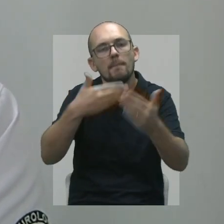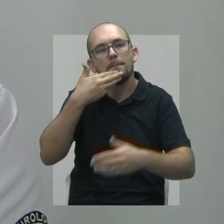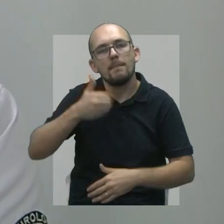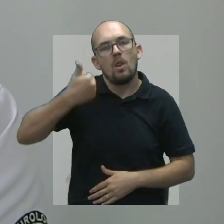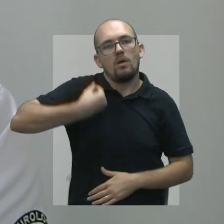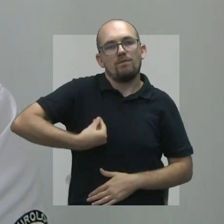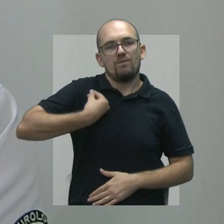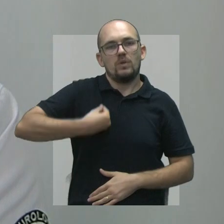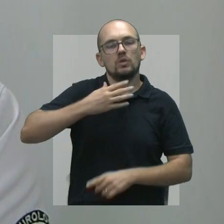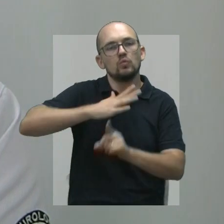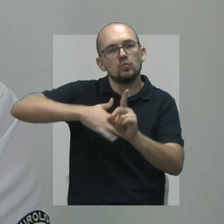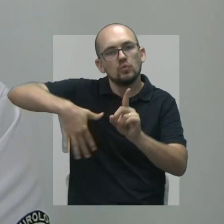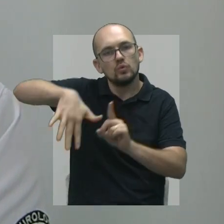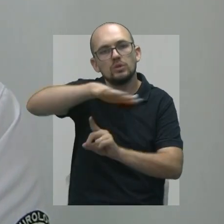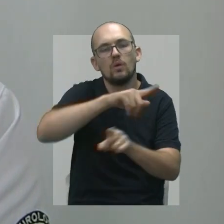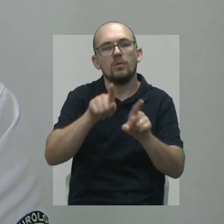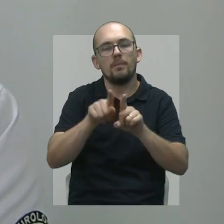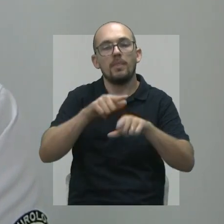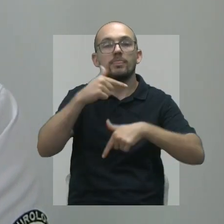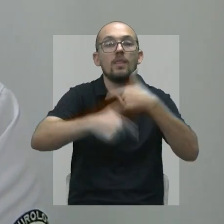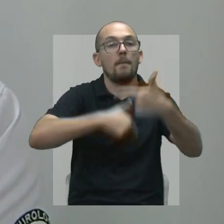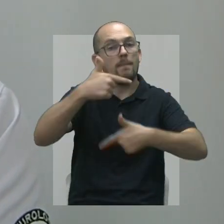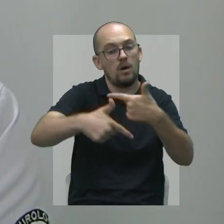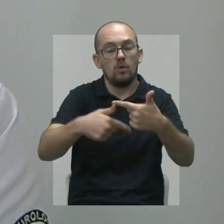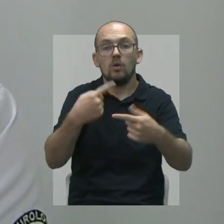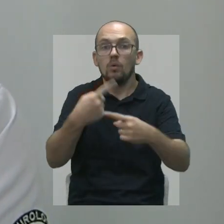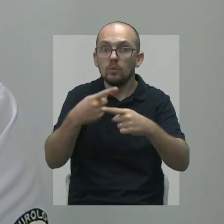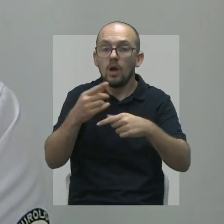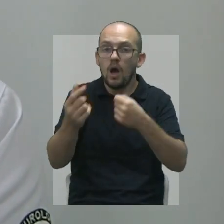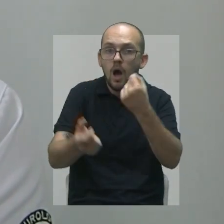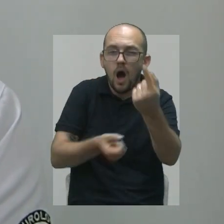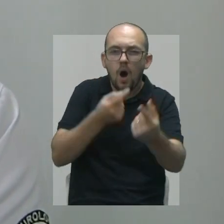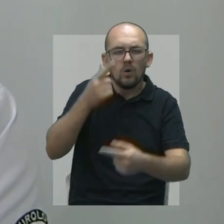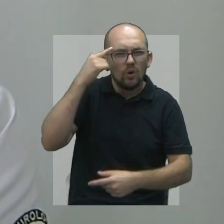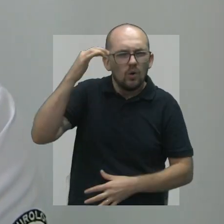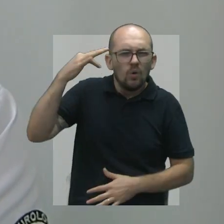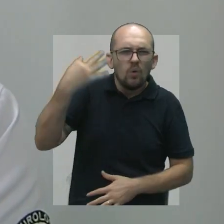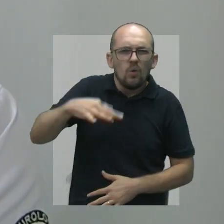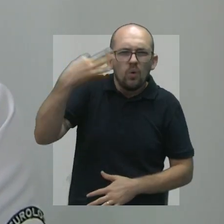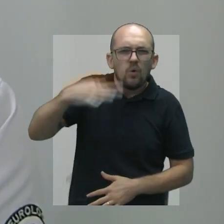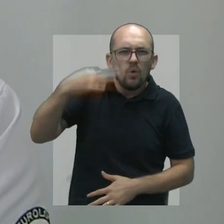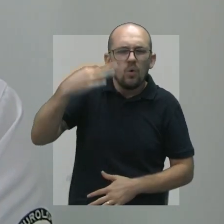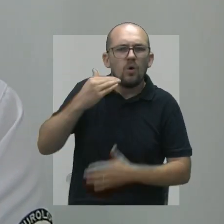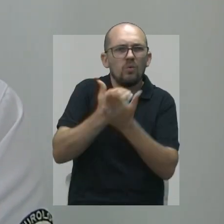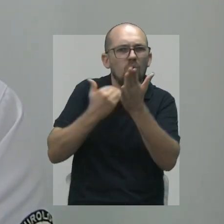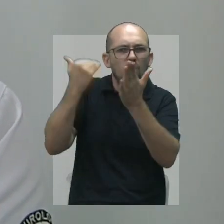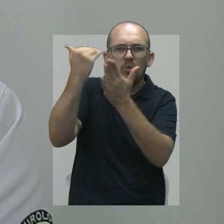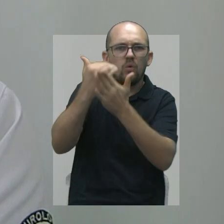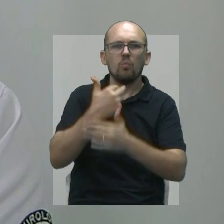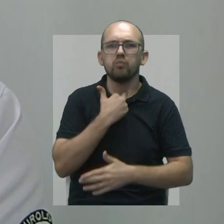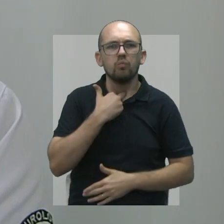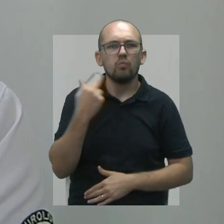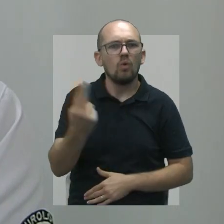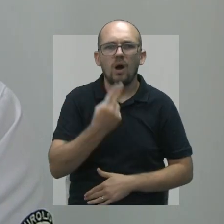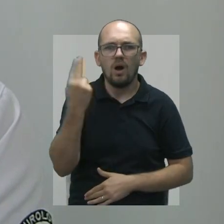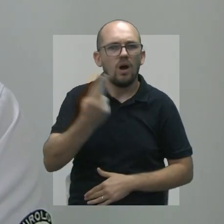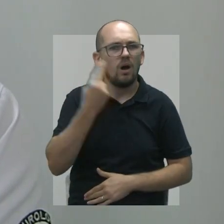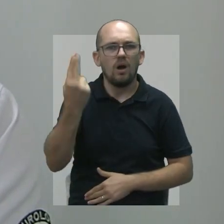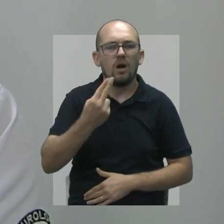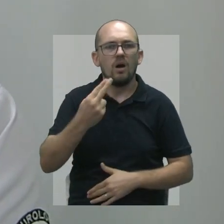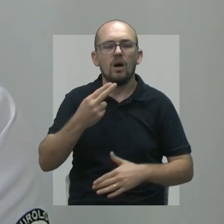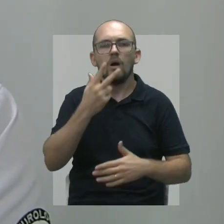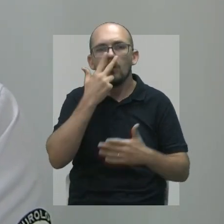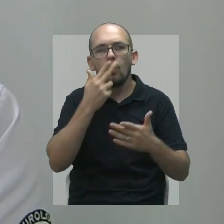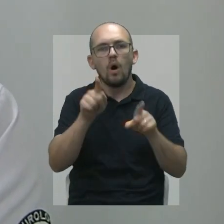condição social e na condição de trabalho, porque essas doenças, a dor de cabeça é extremamente incapacitante, leva a